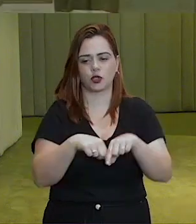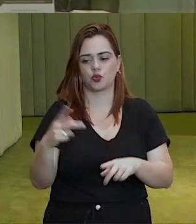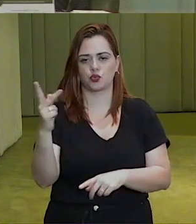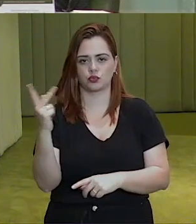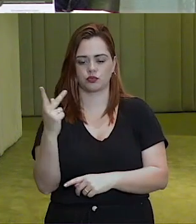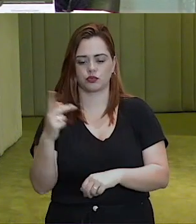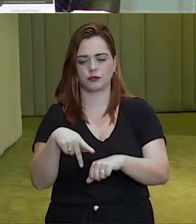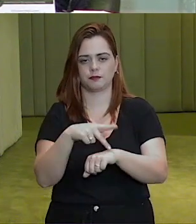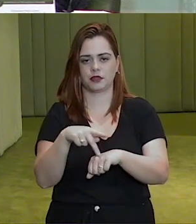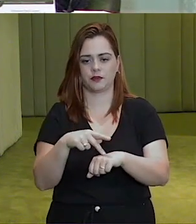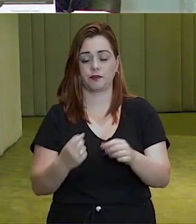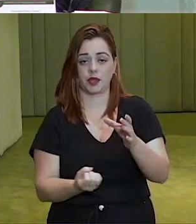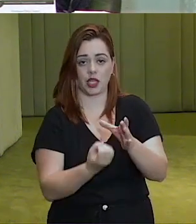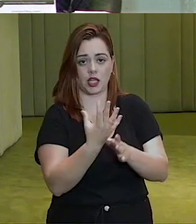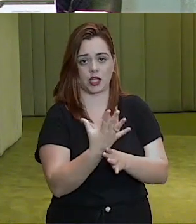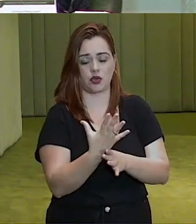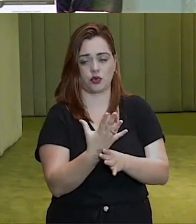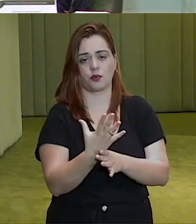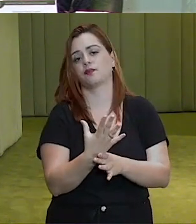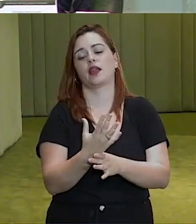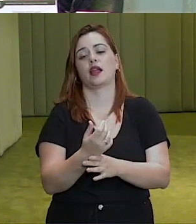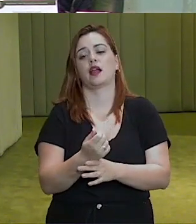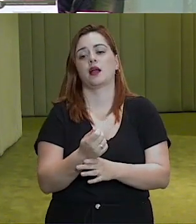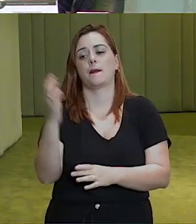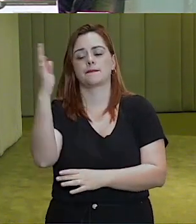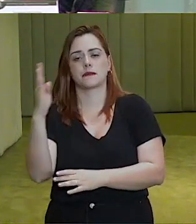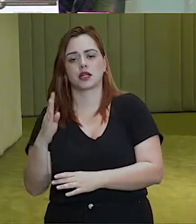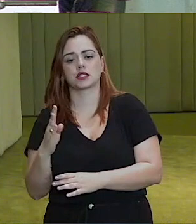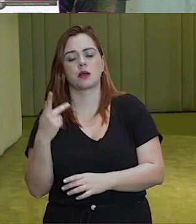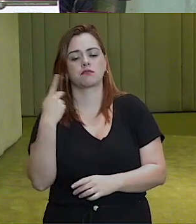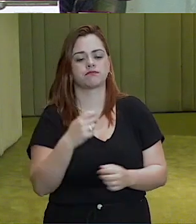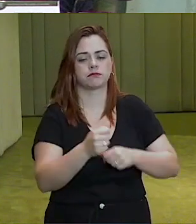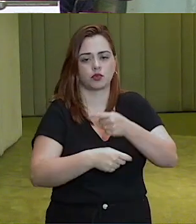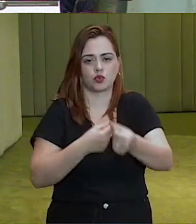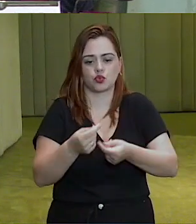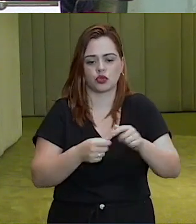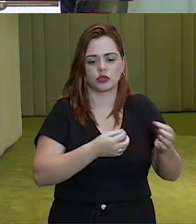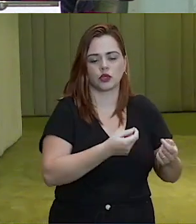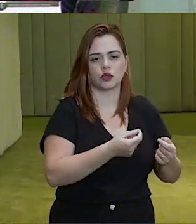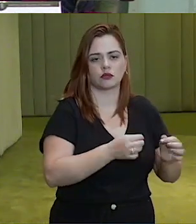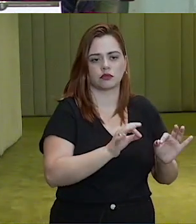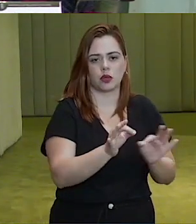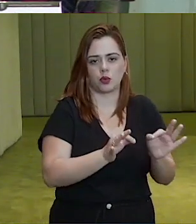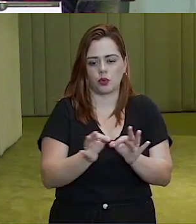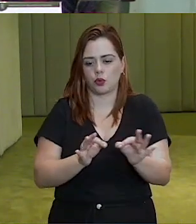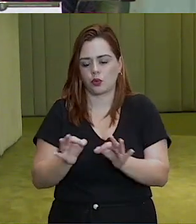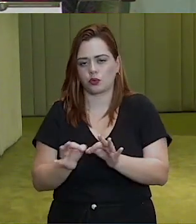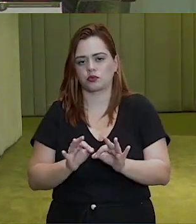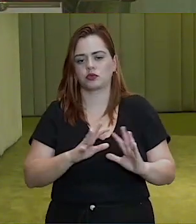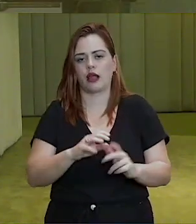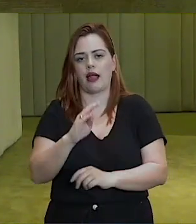criou a Agência Brasileiro-Argentina de Contabilidade e Controle de Materiais Nucleares, a